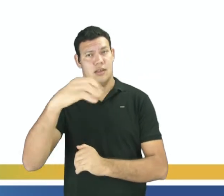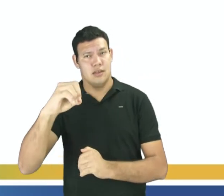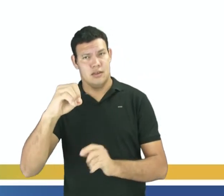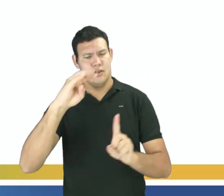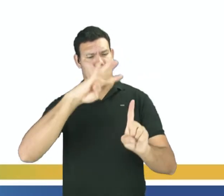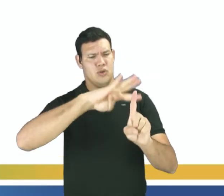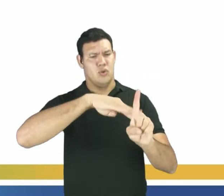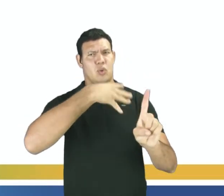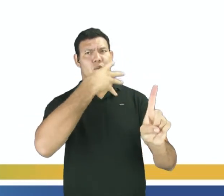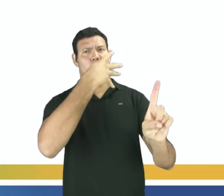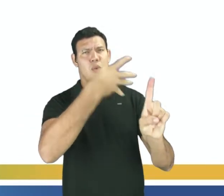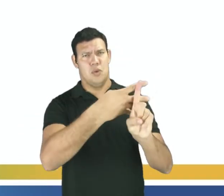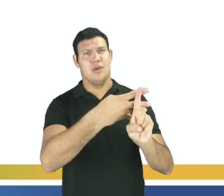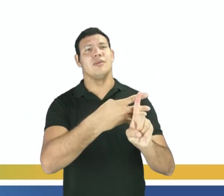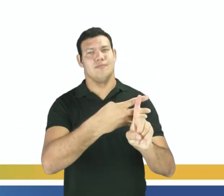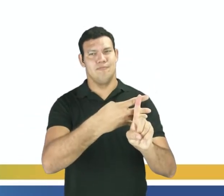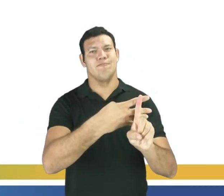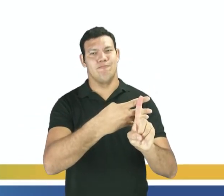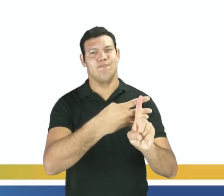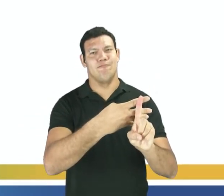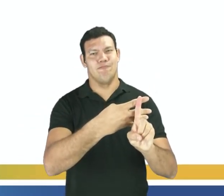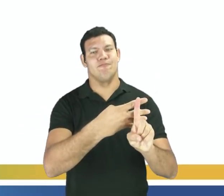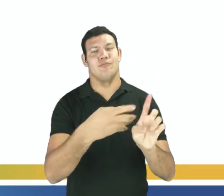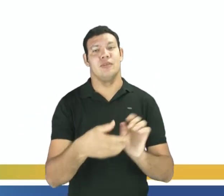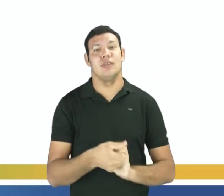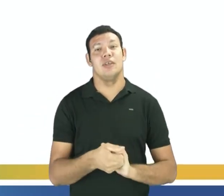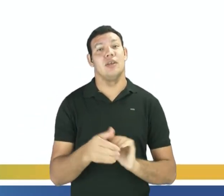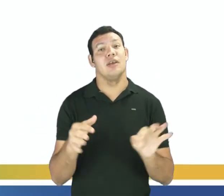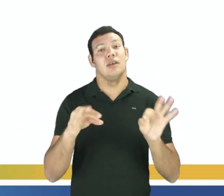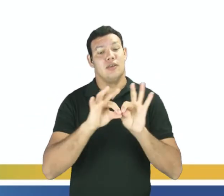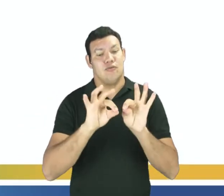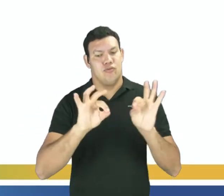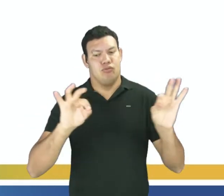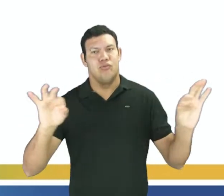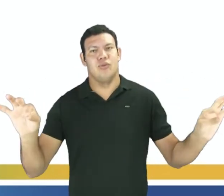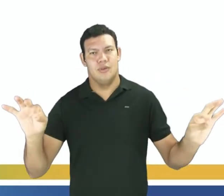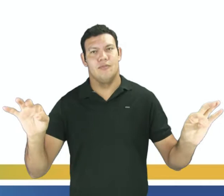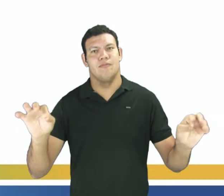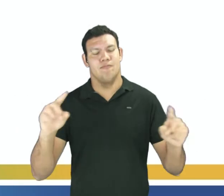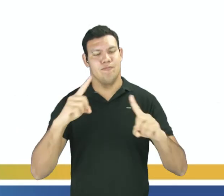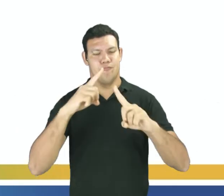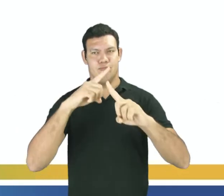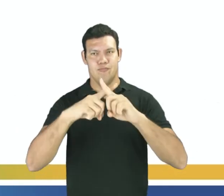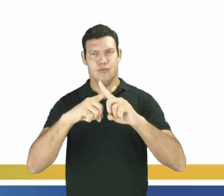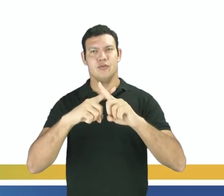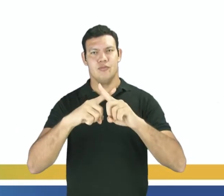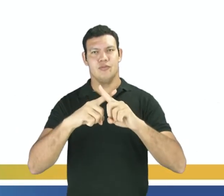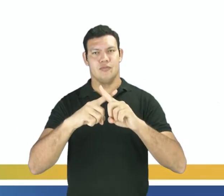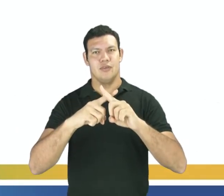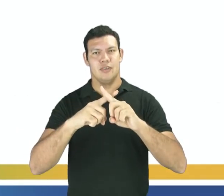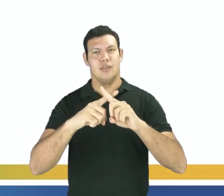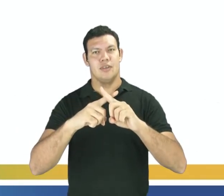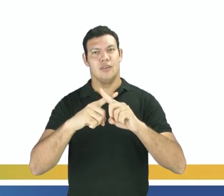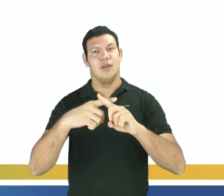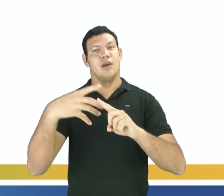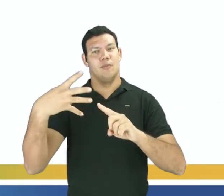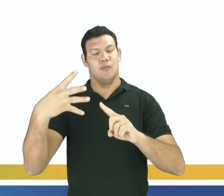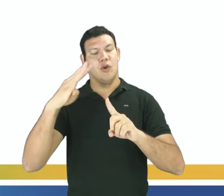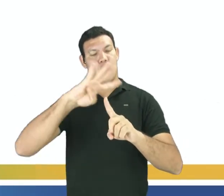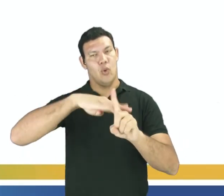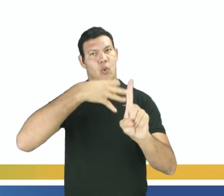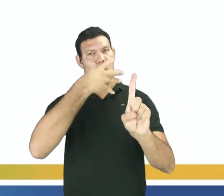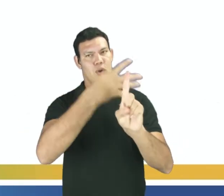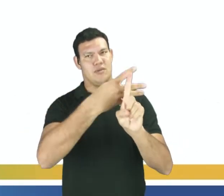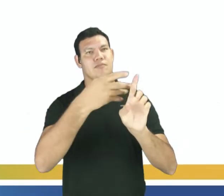4, 30, isso dá 120. Logo, a distância também percorrida, basta eu quadruplicar, se assim eu analisar